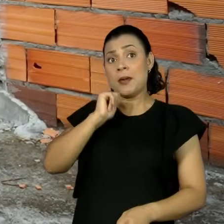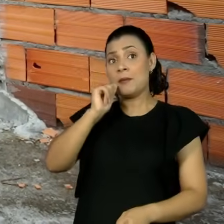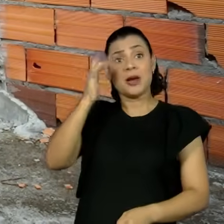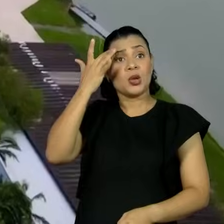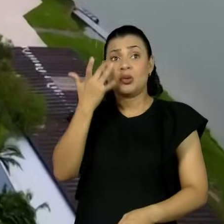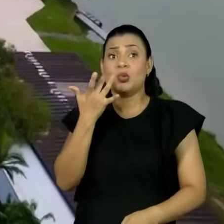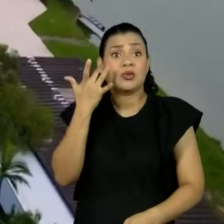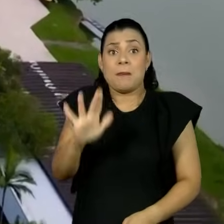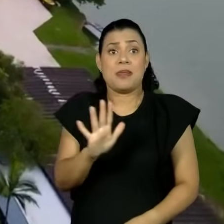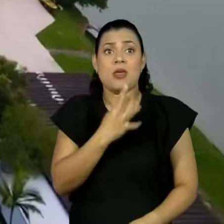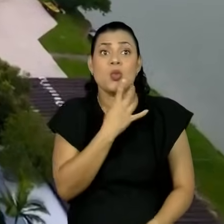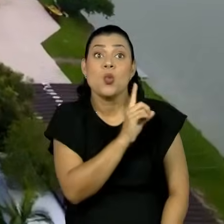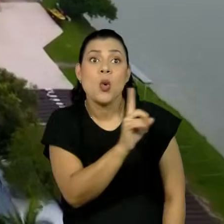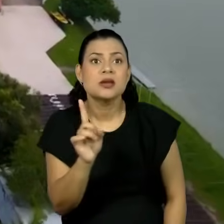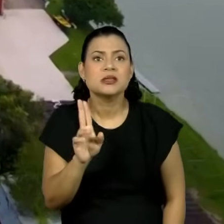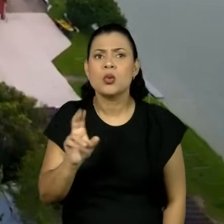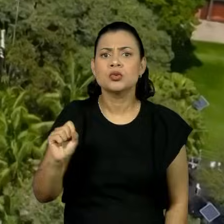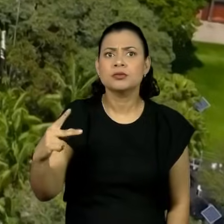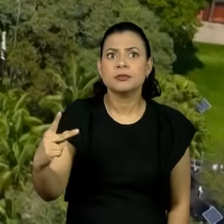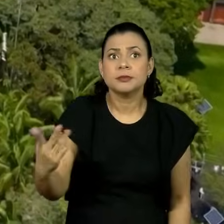a USP, né?